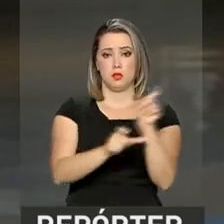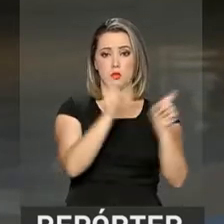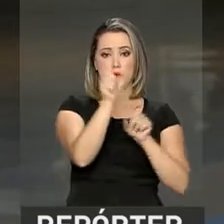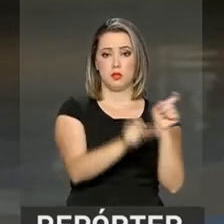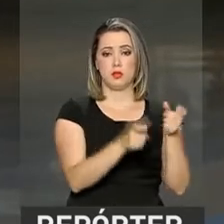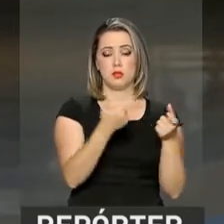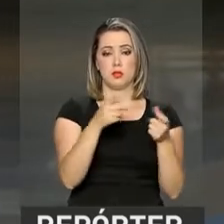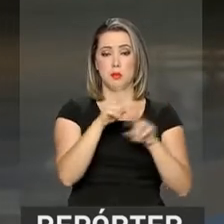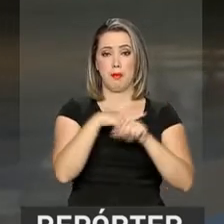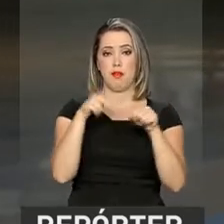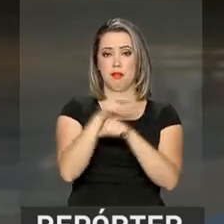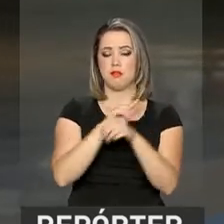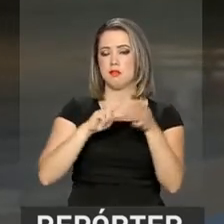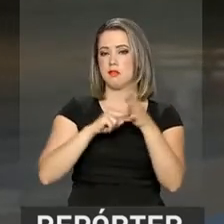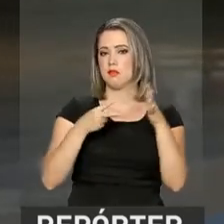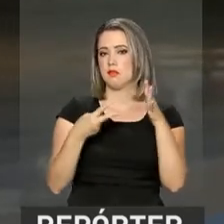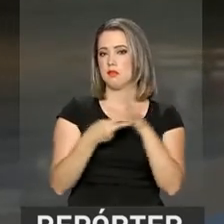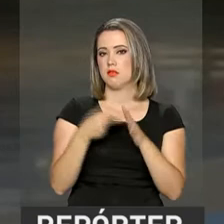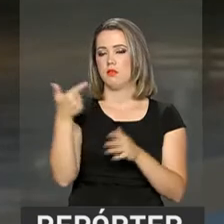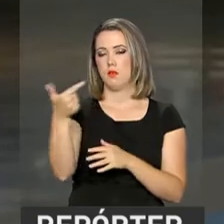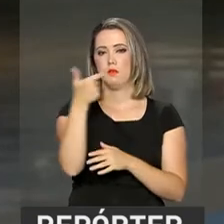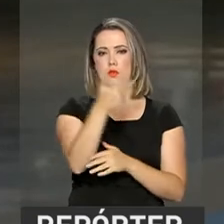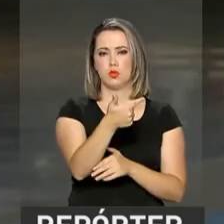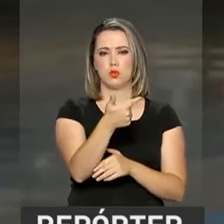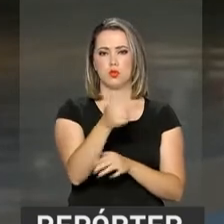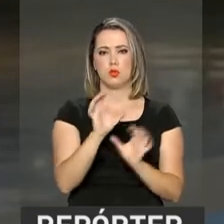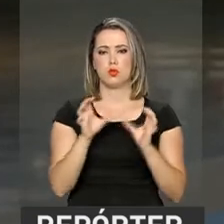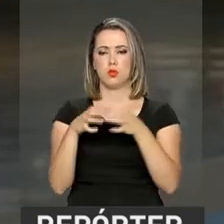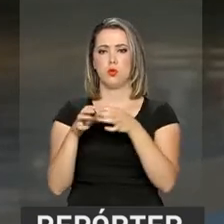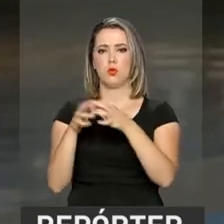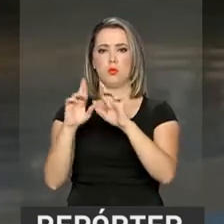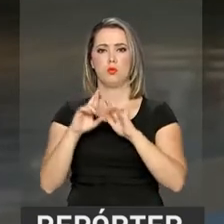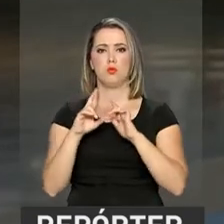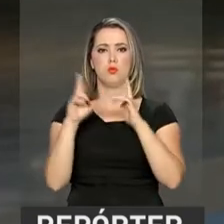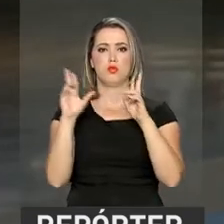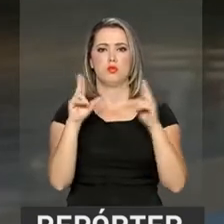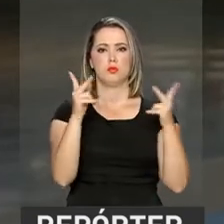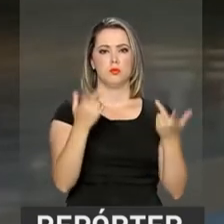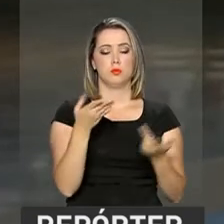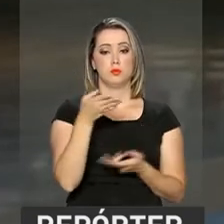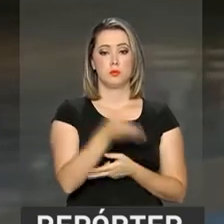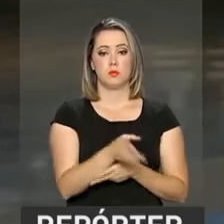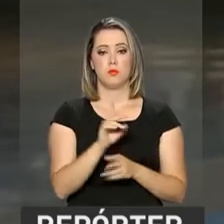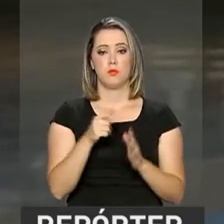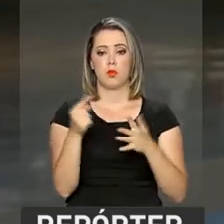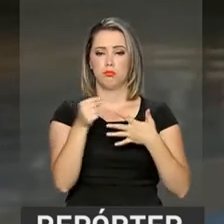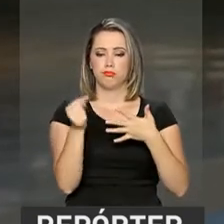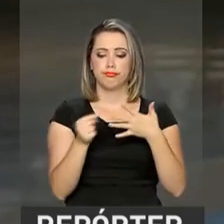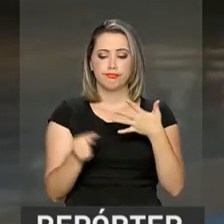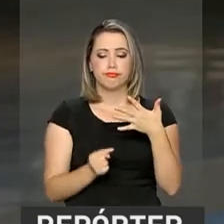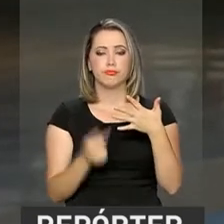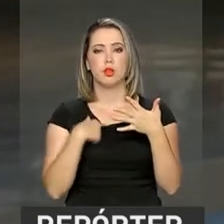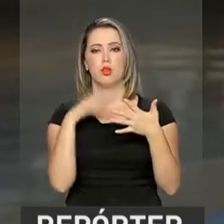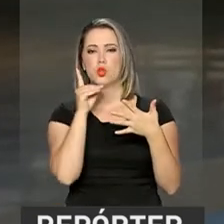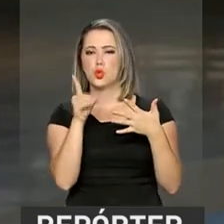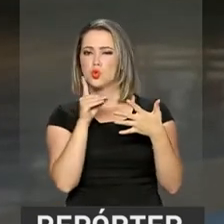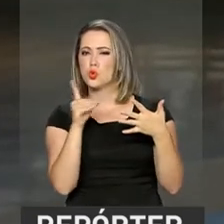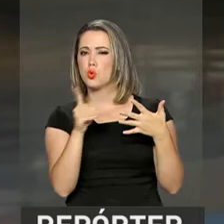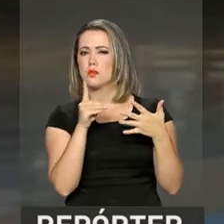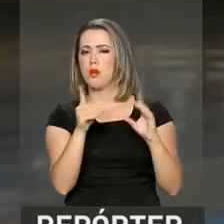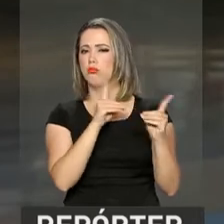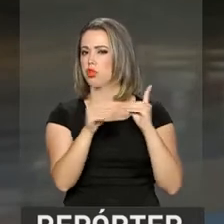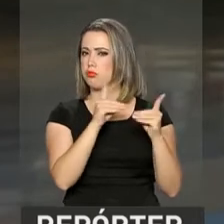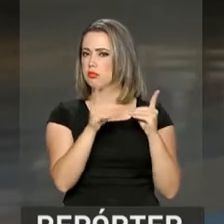22 setores diferentes da economia entre os principais pontos deste encontro estão discussões por